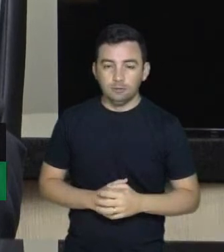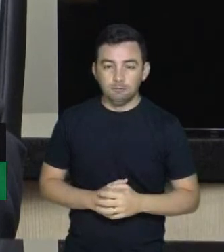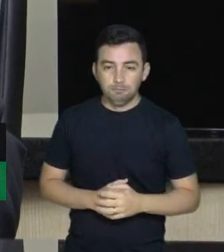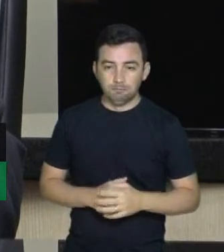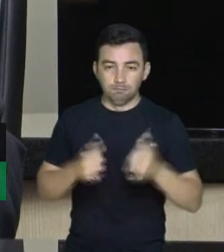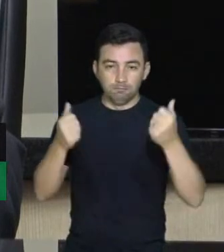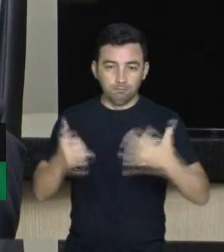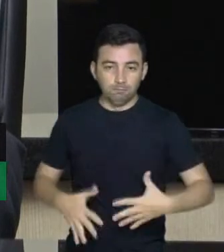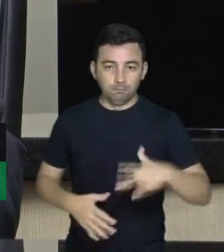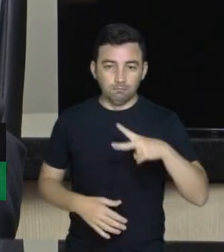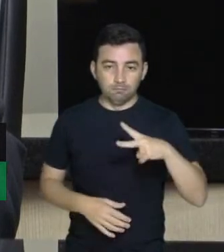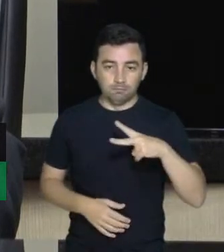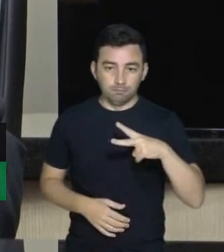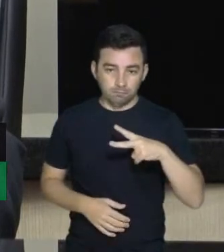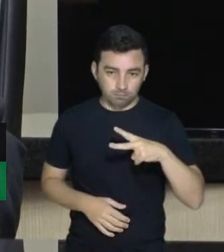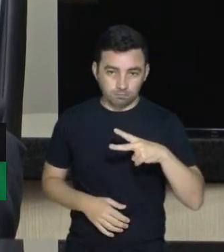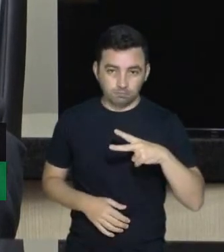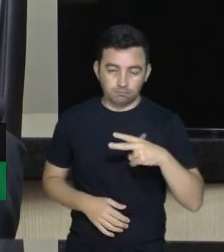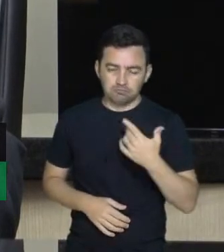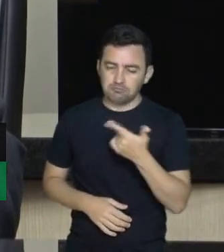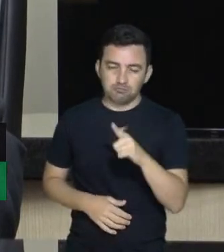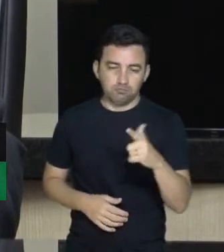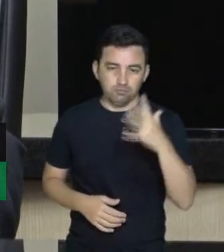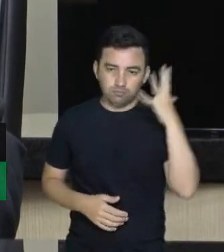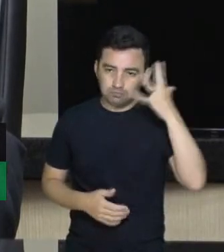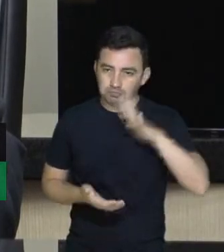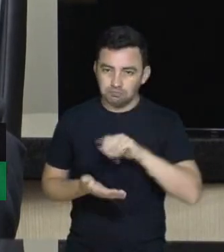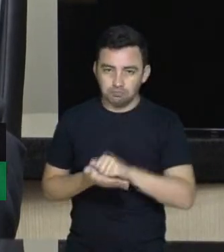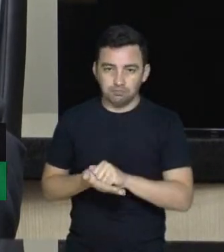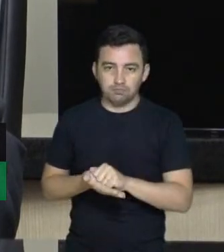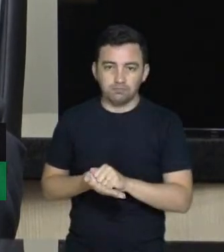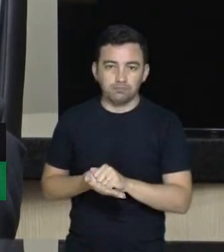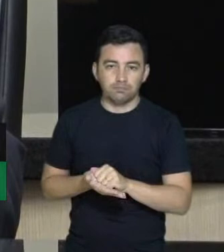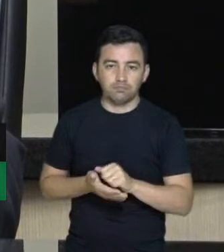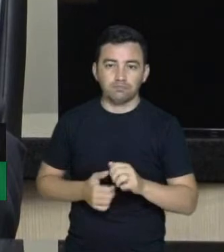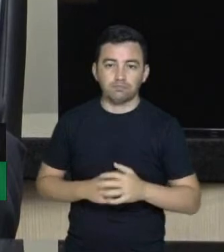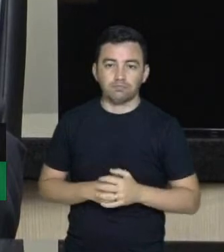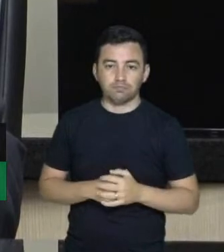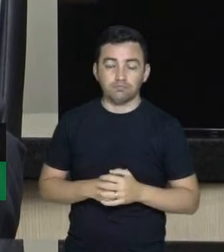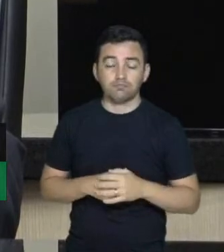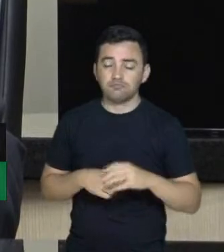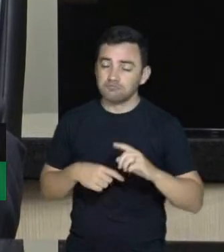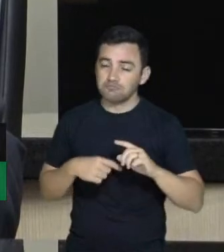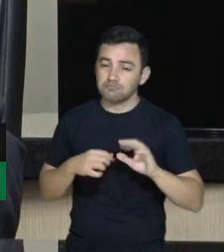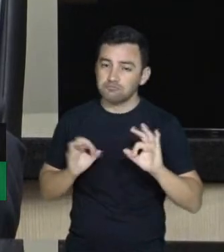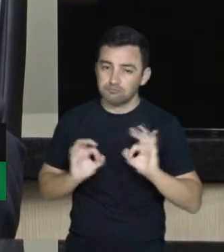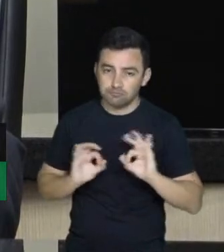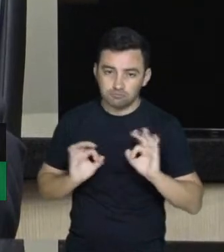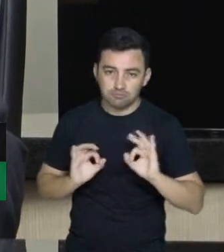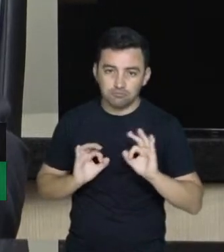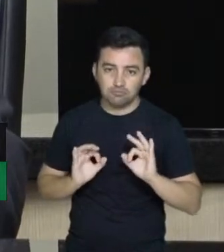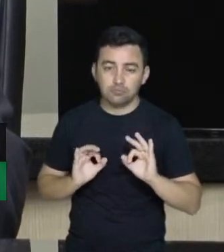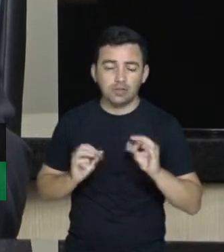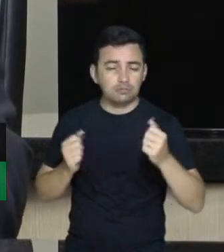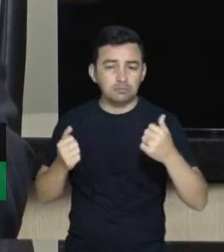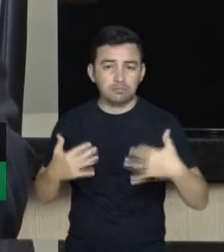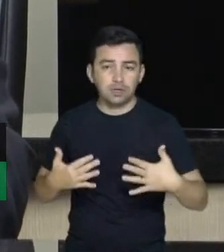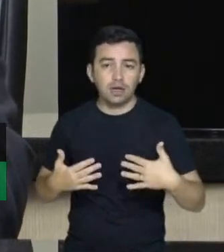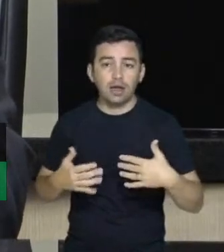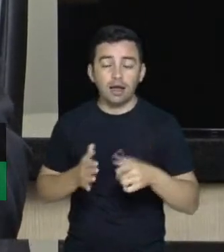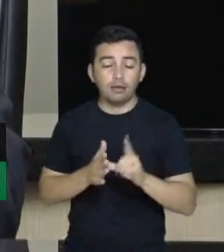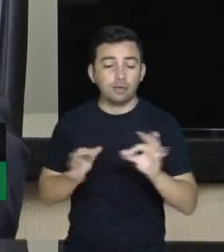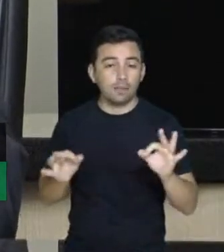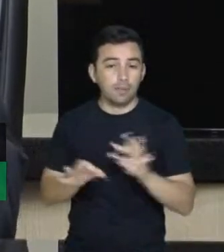Explicações pessoais. Não houve oradores inscritos. Nada mais havendo a tratar, e antes de encerrar a